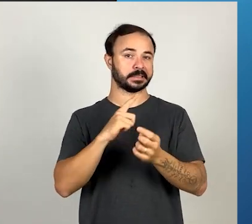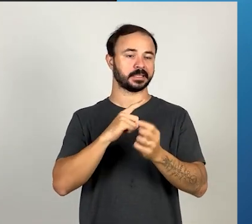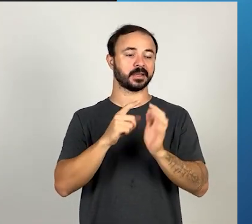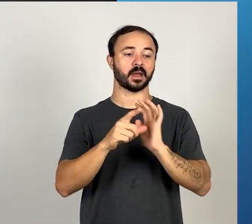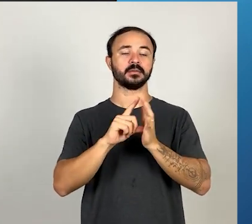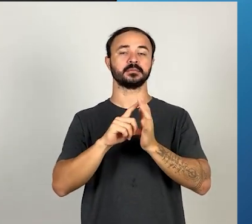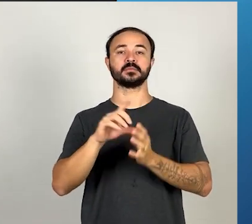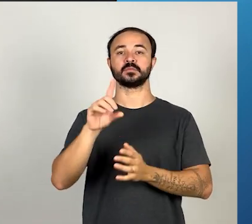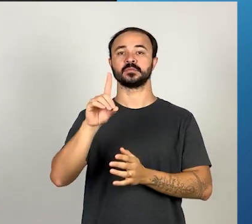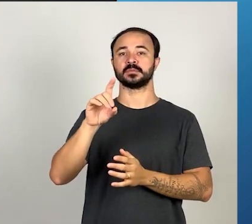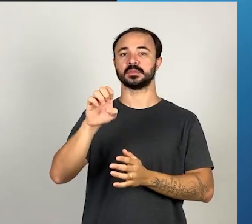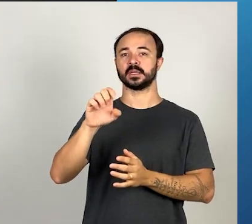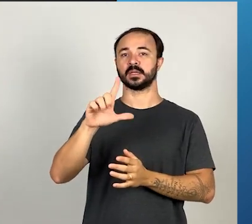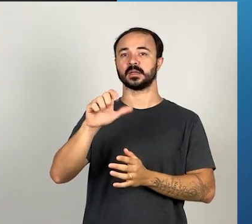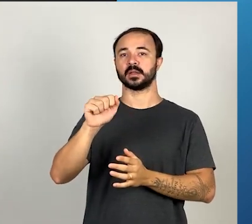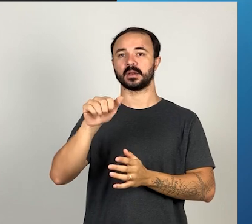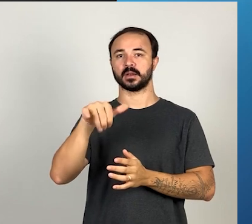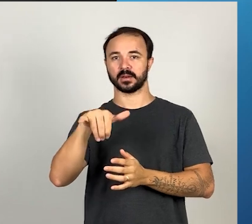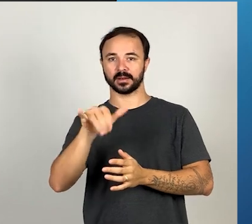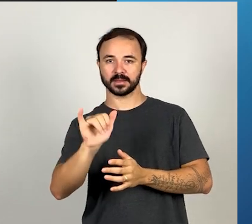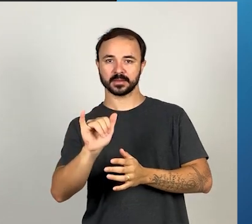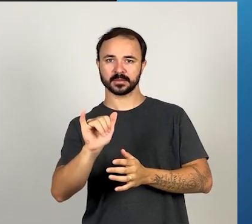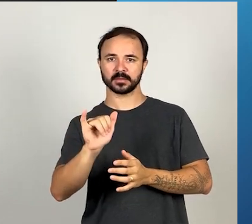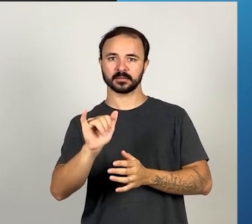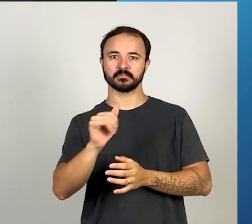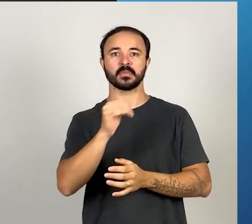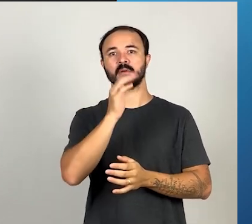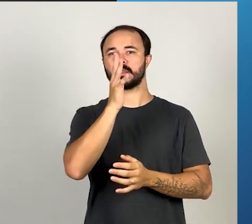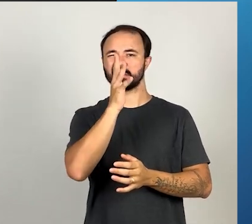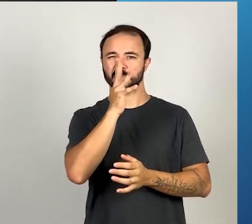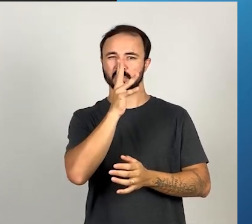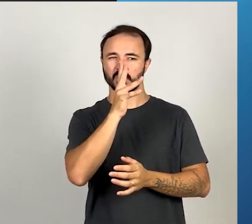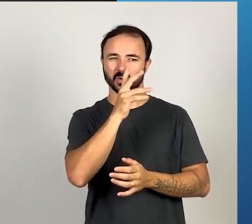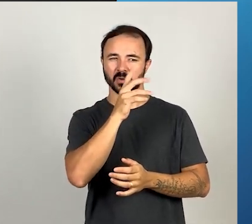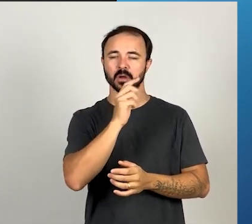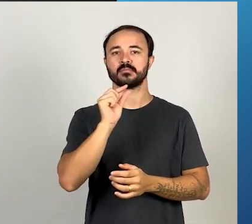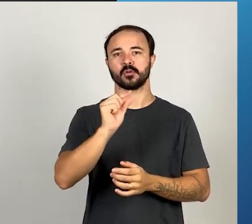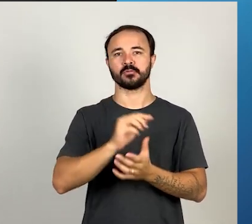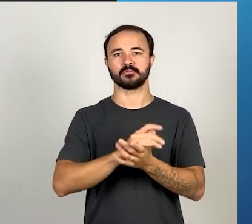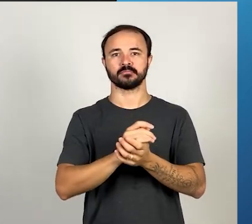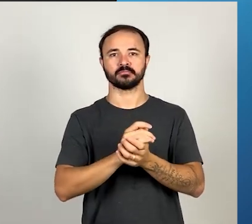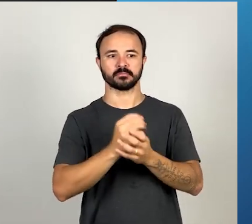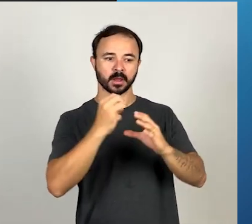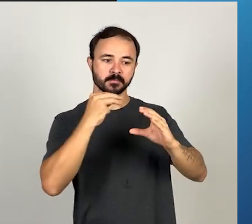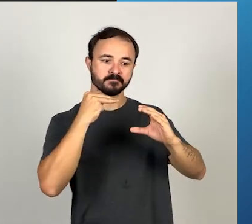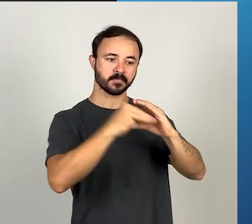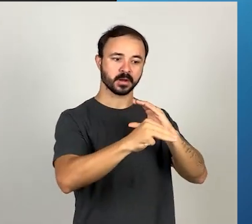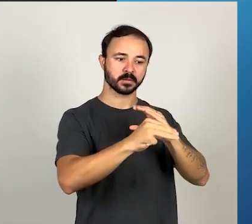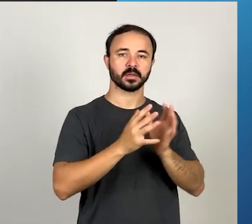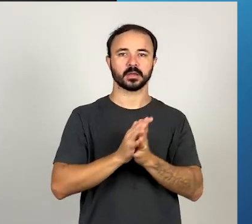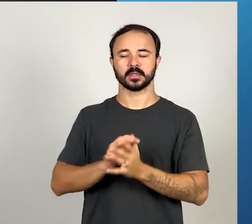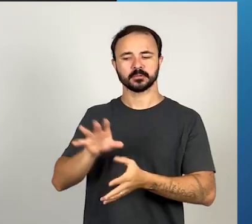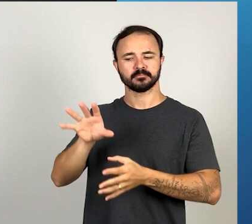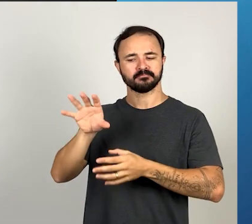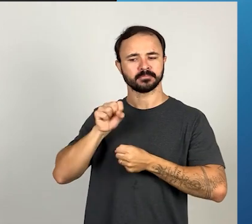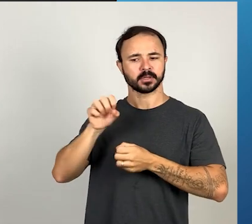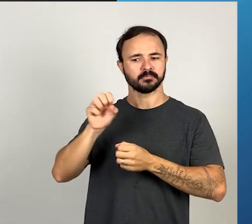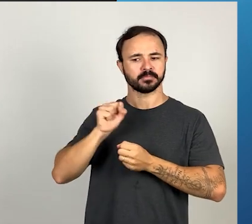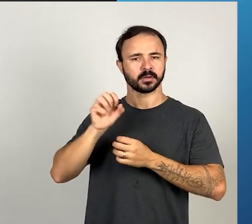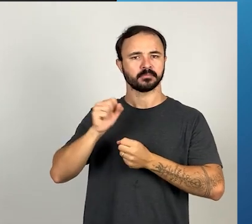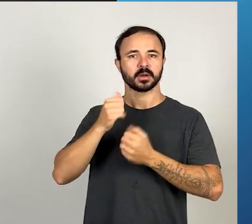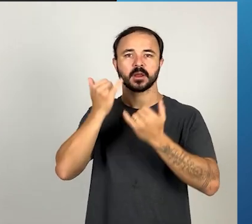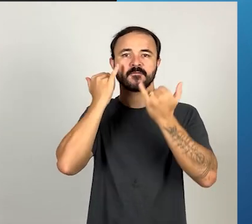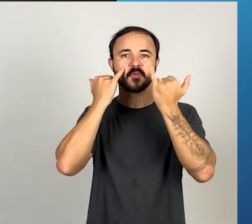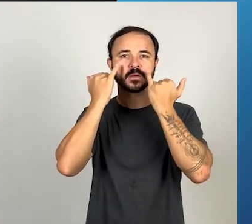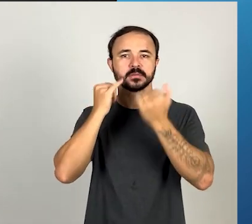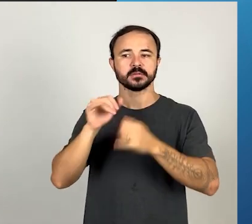e aqui está em milissegundos, por isso o número 1000, então a cada 1 segundo ele vai ligar e desligar. Aqui podemos